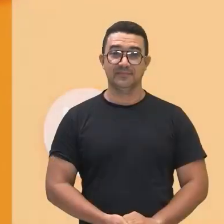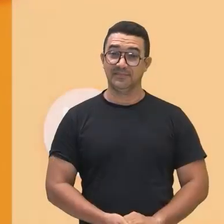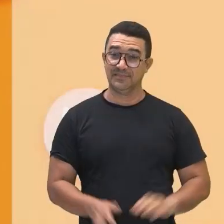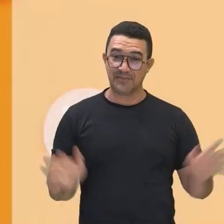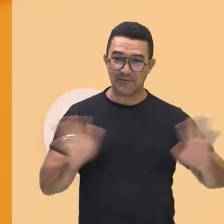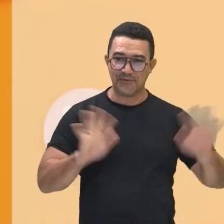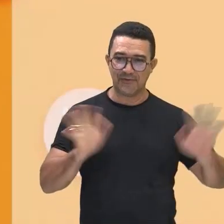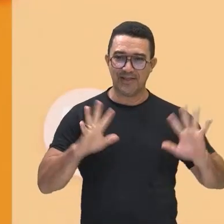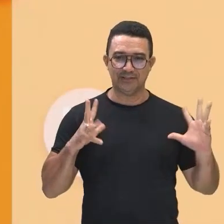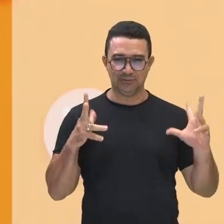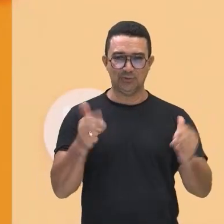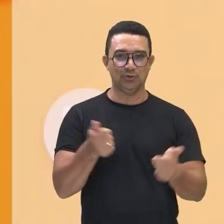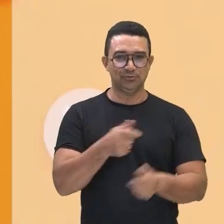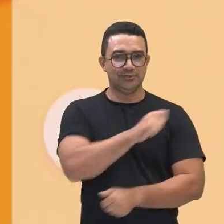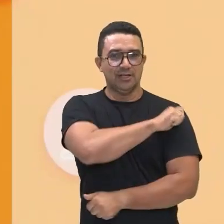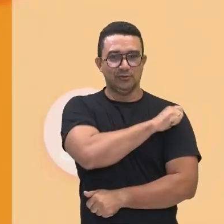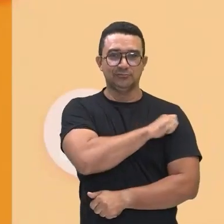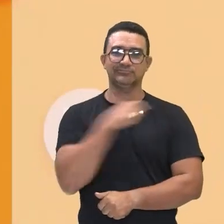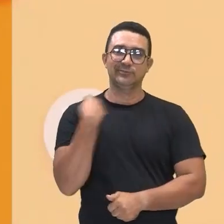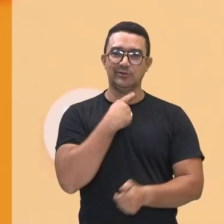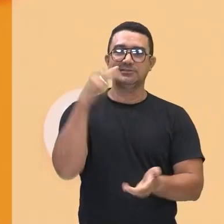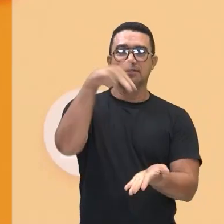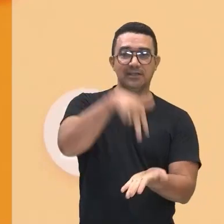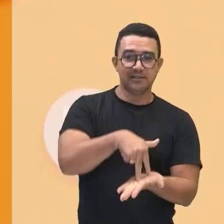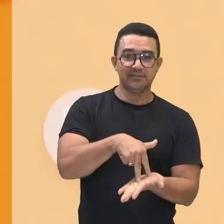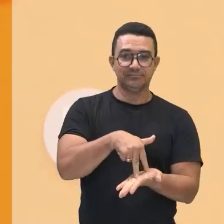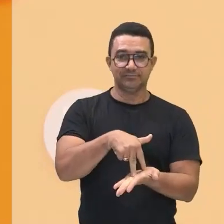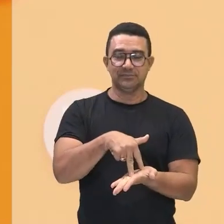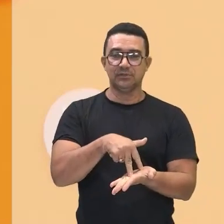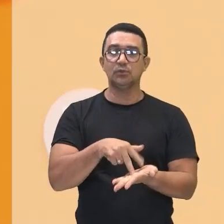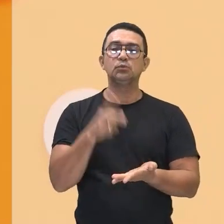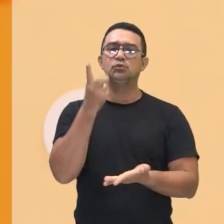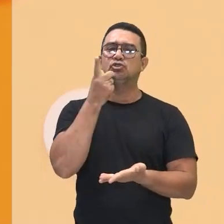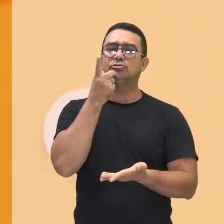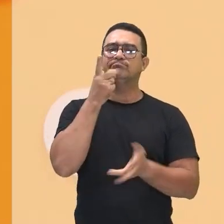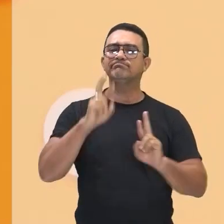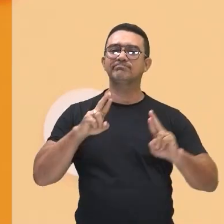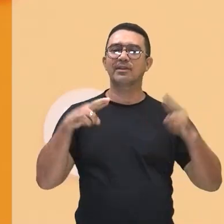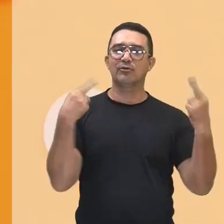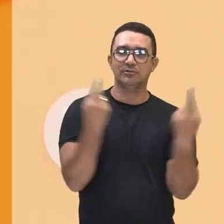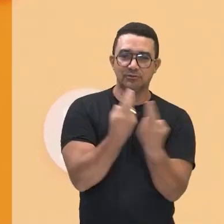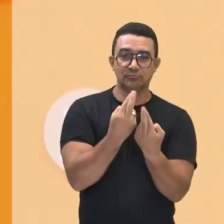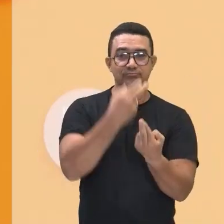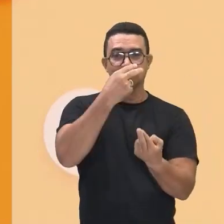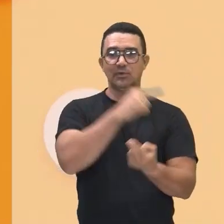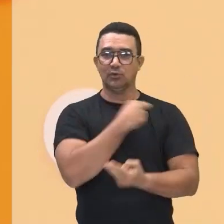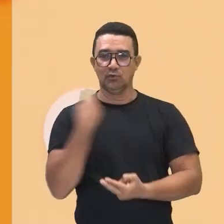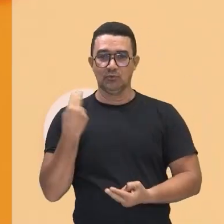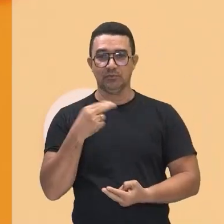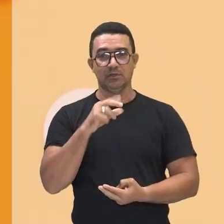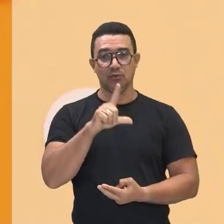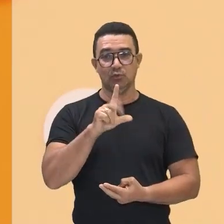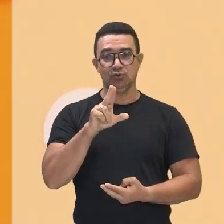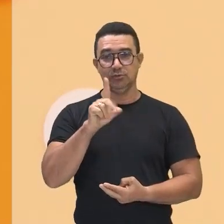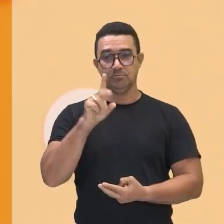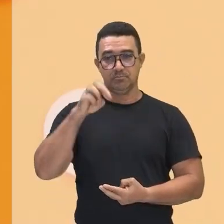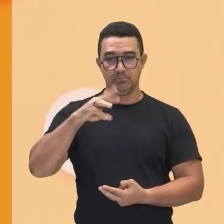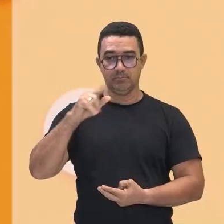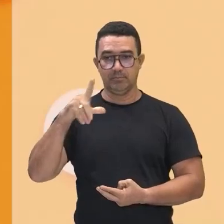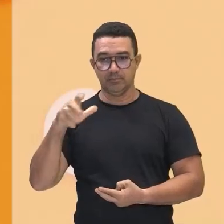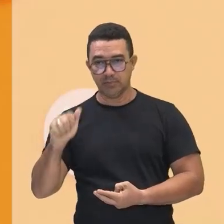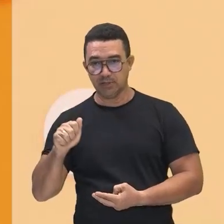Olá a todos vocês, estamos aqui mais um dia reunidos. Eu sou a professora Ludmila Dutra